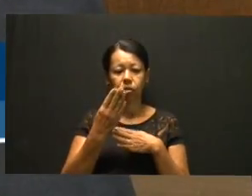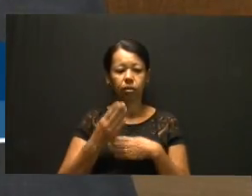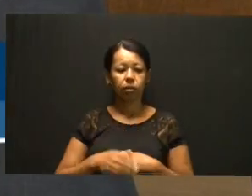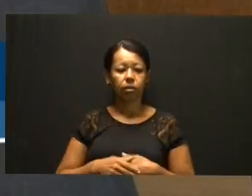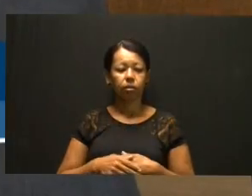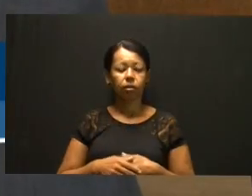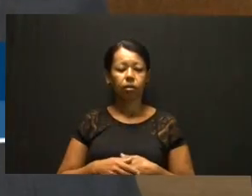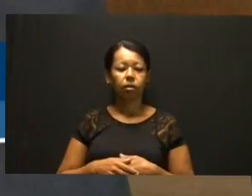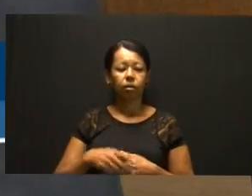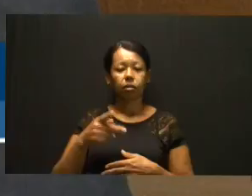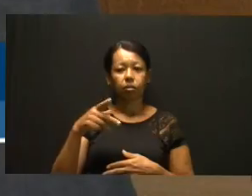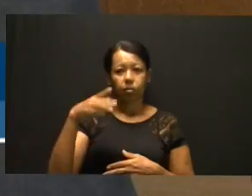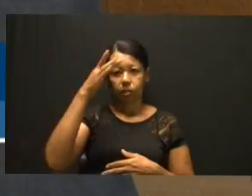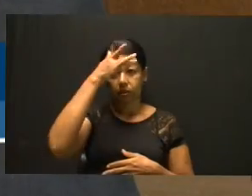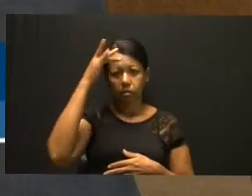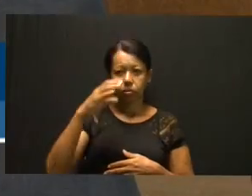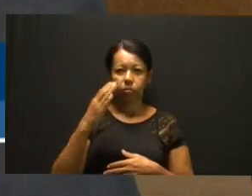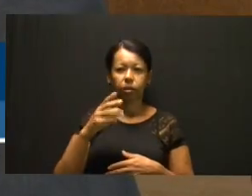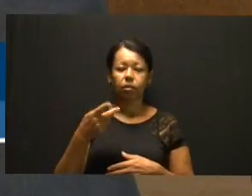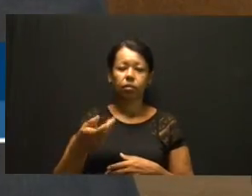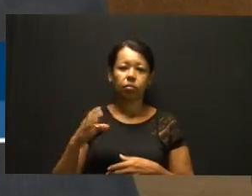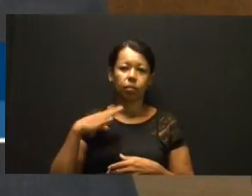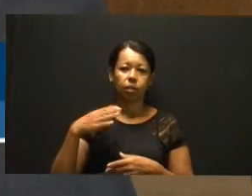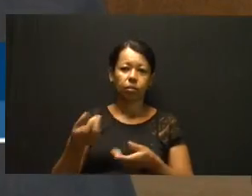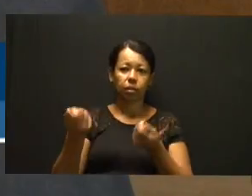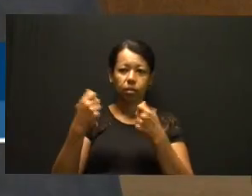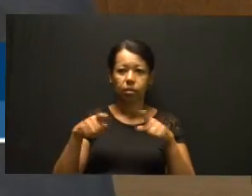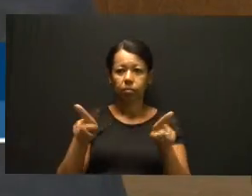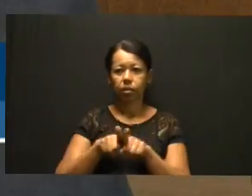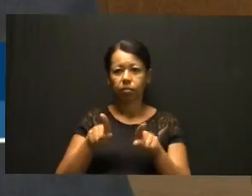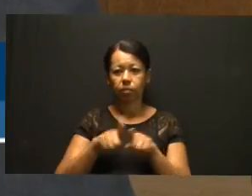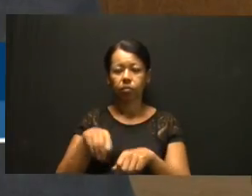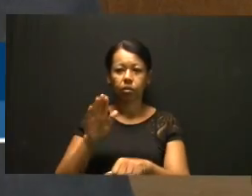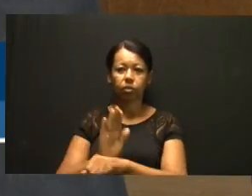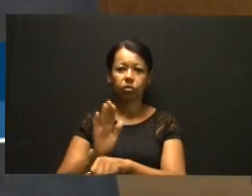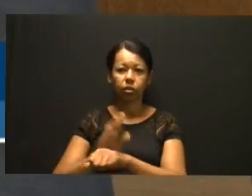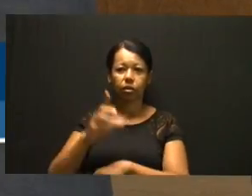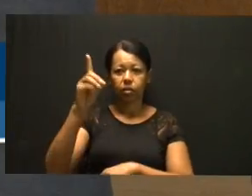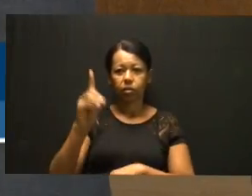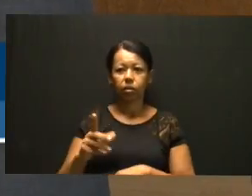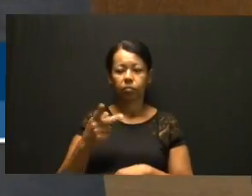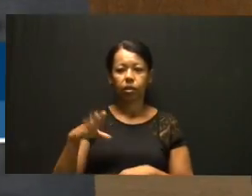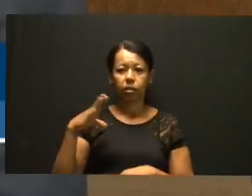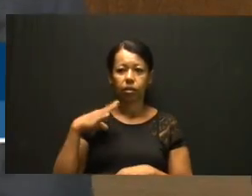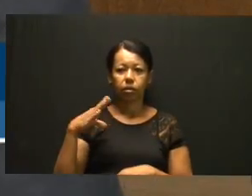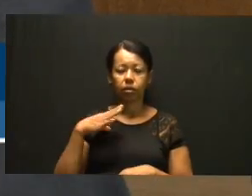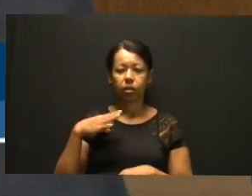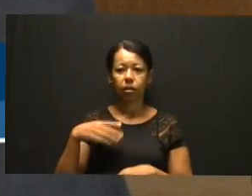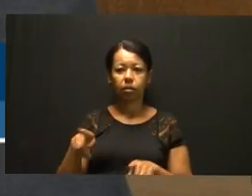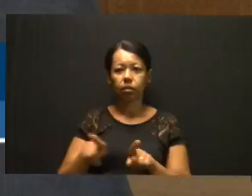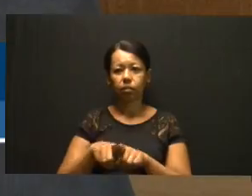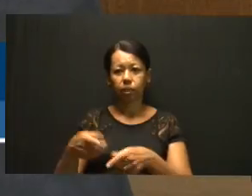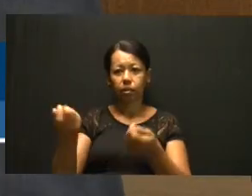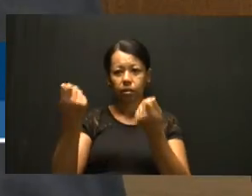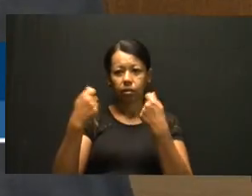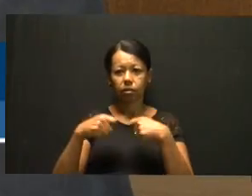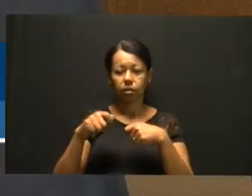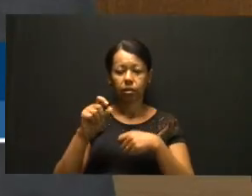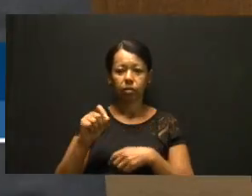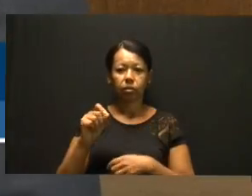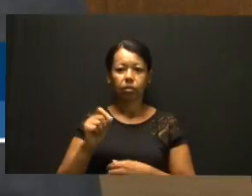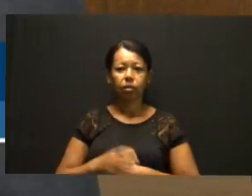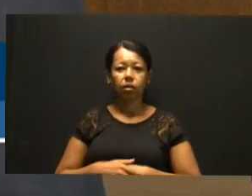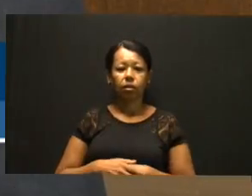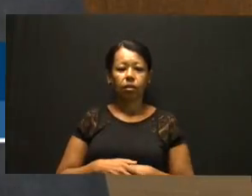legislativos cubatenses, para que Cubatão também receba a sua parcela, que é de direito, e para que a cidade também receba os investimentos, tanto quanto